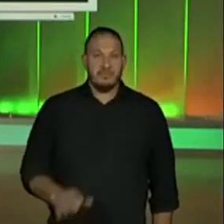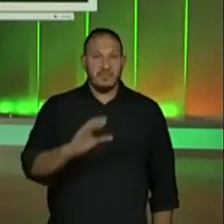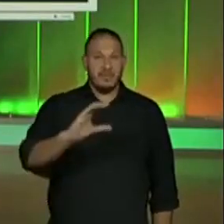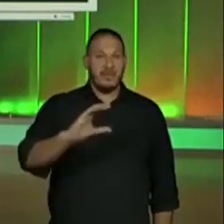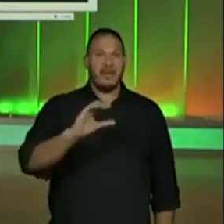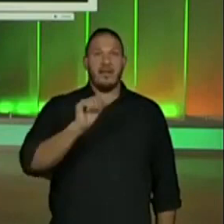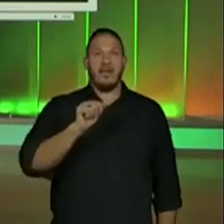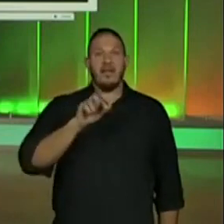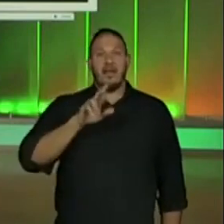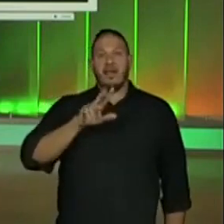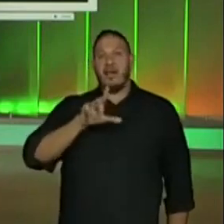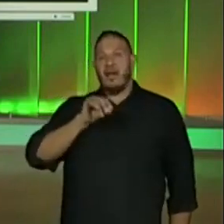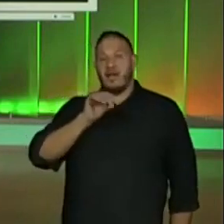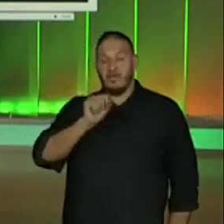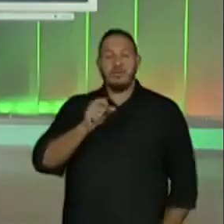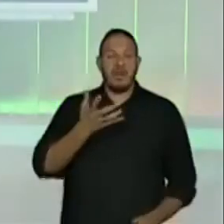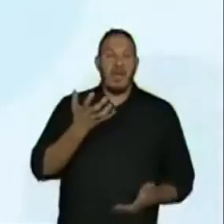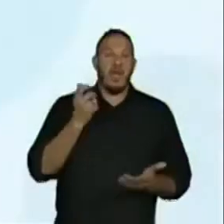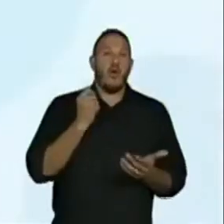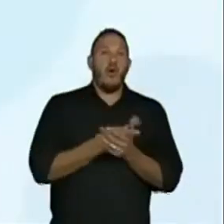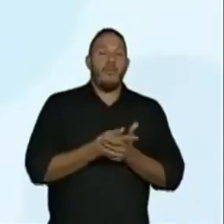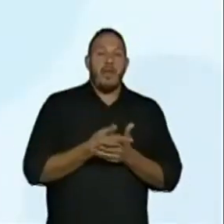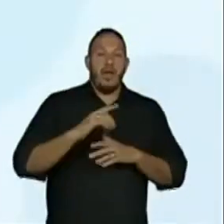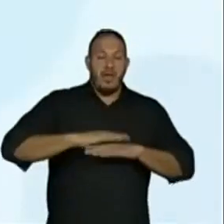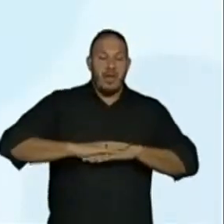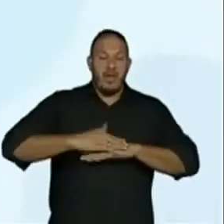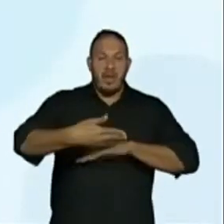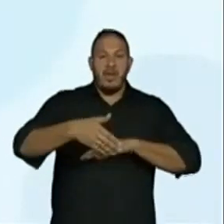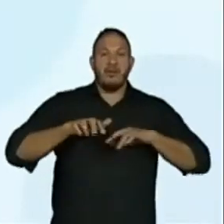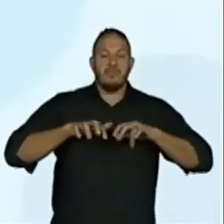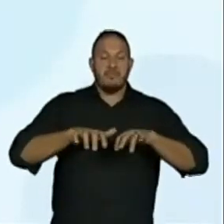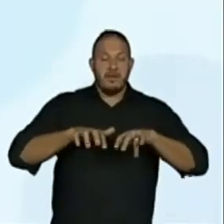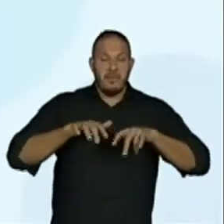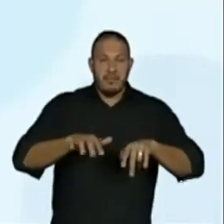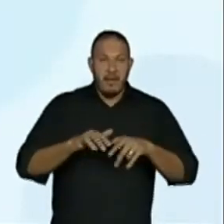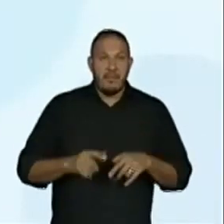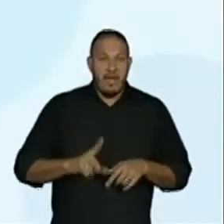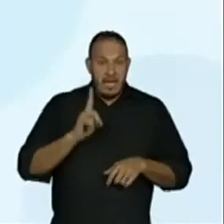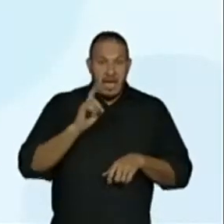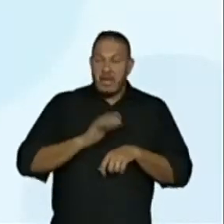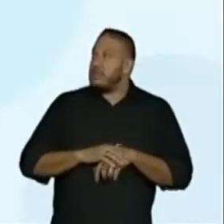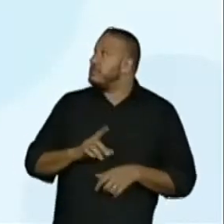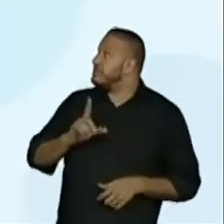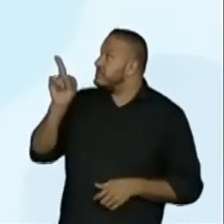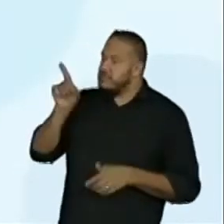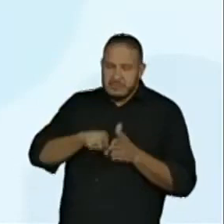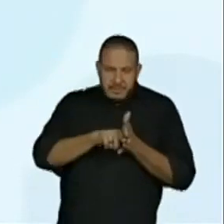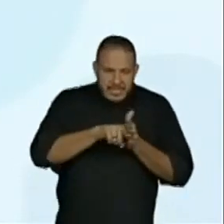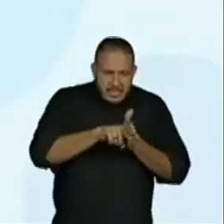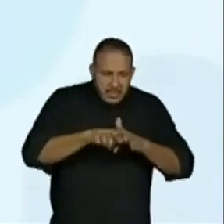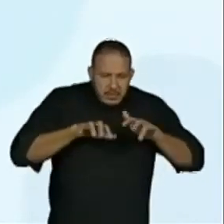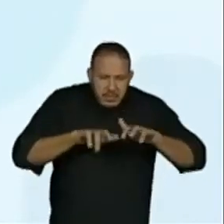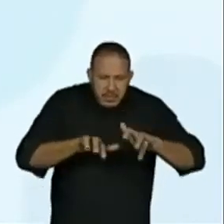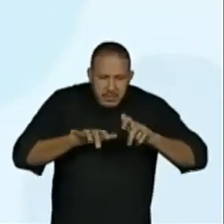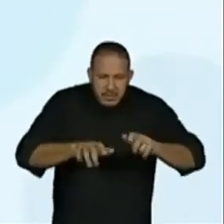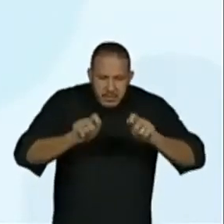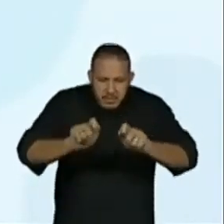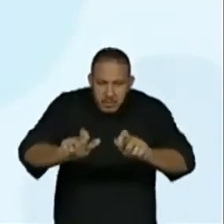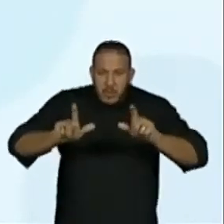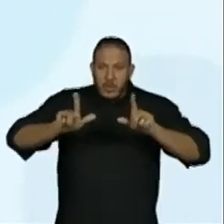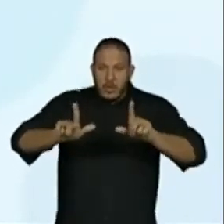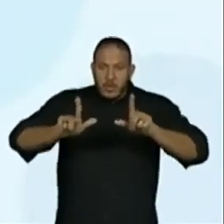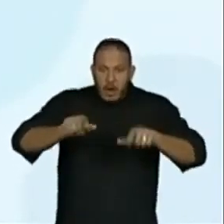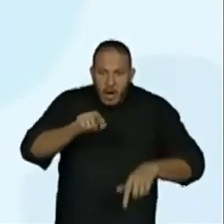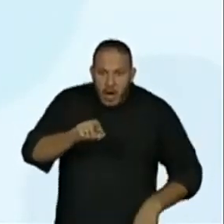Carlos quer comprar um notebook. Durante a sua pesquisa, encontrou o seguinte anúncio em uma